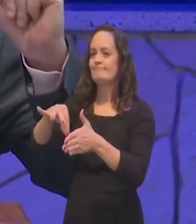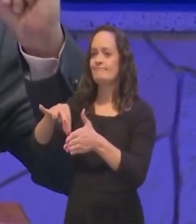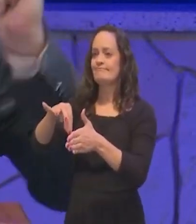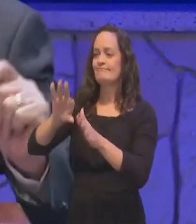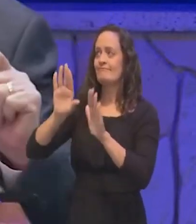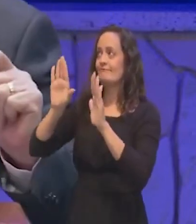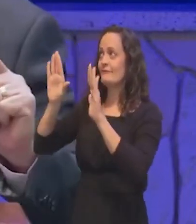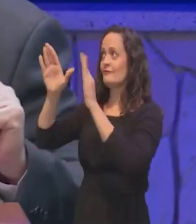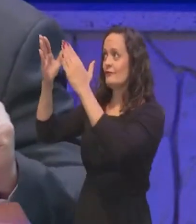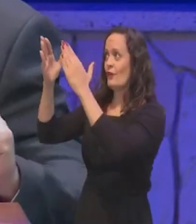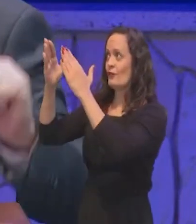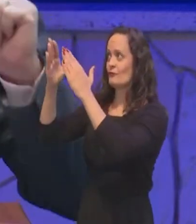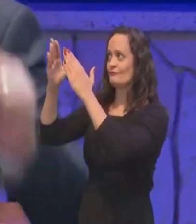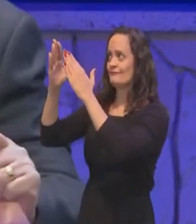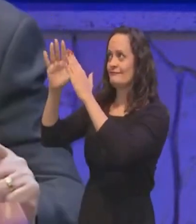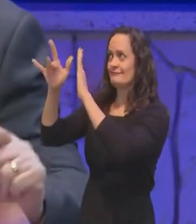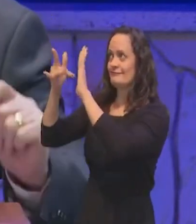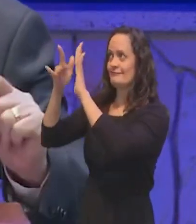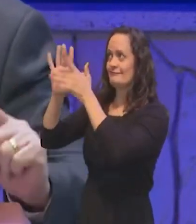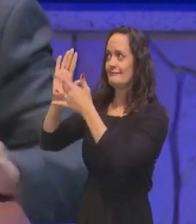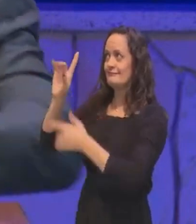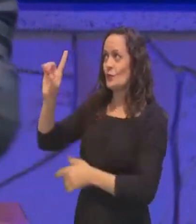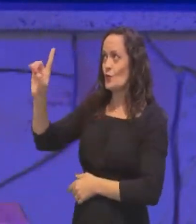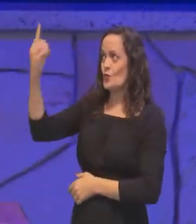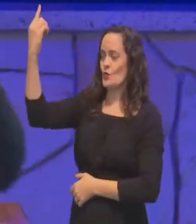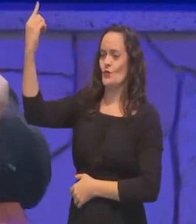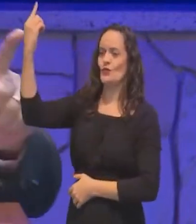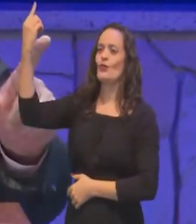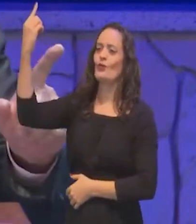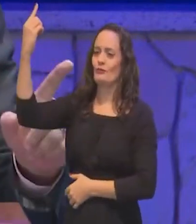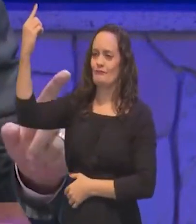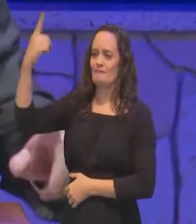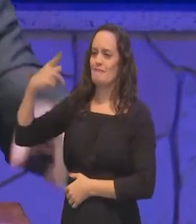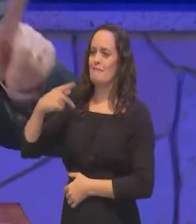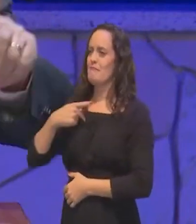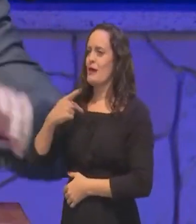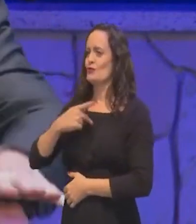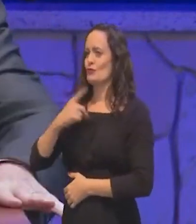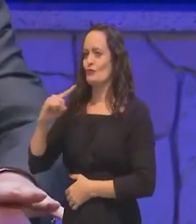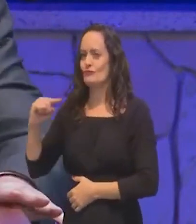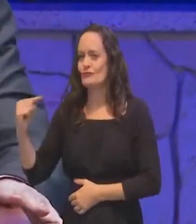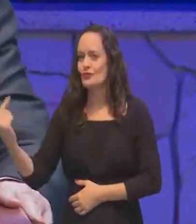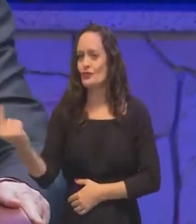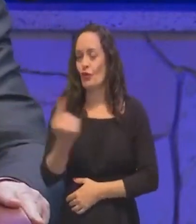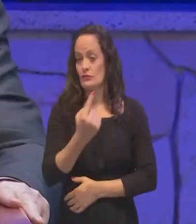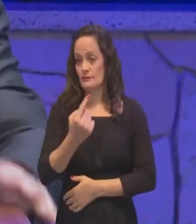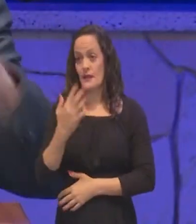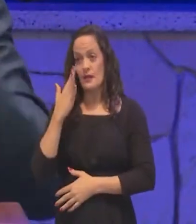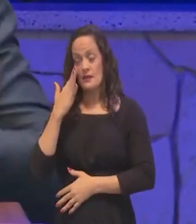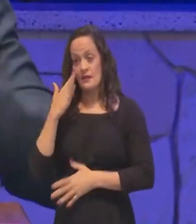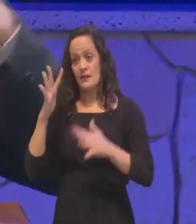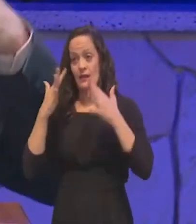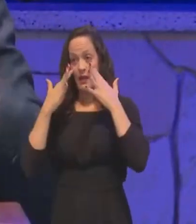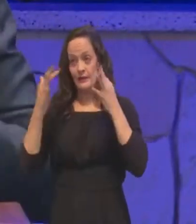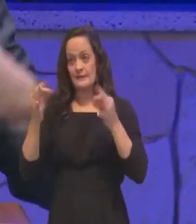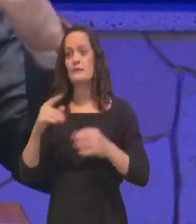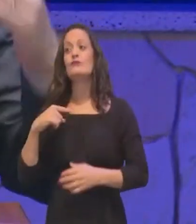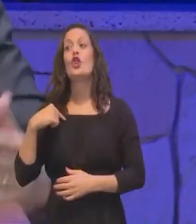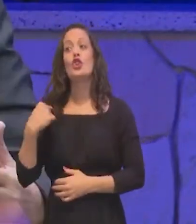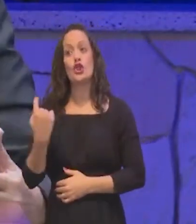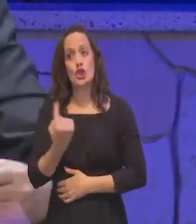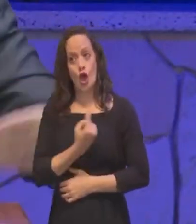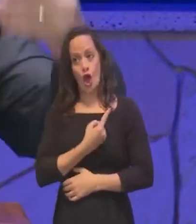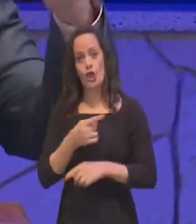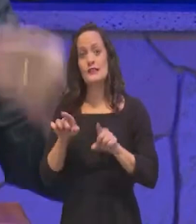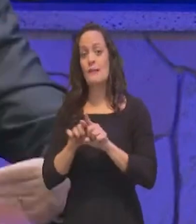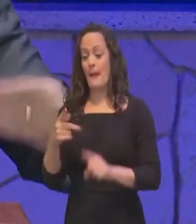o comandante supremo, o sumo pastor de todos nós. E aí deixa-me fazer uma observação. Nós também,